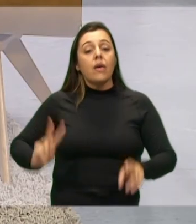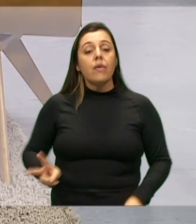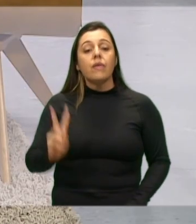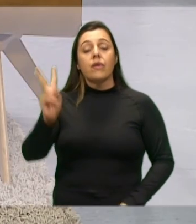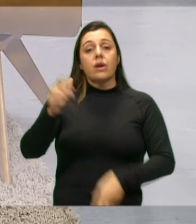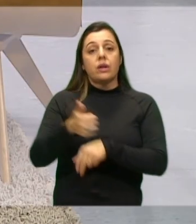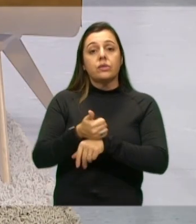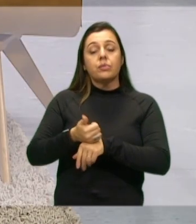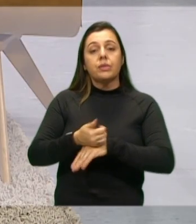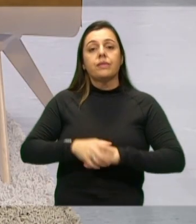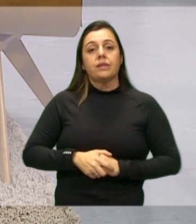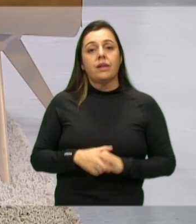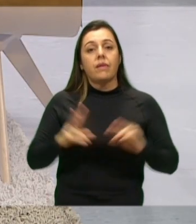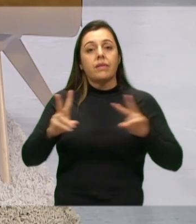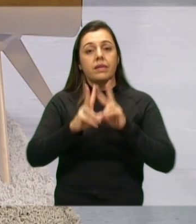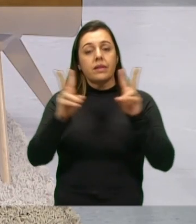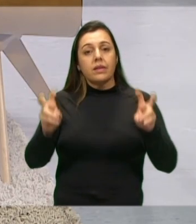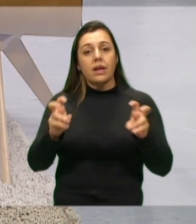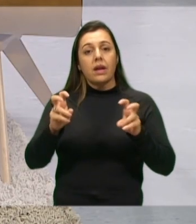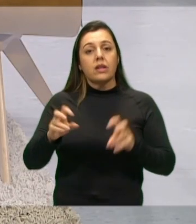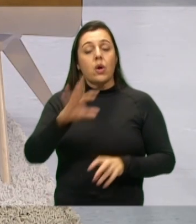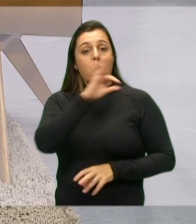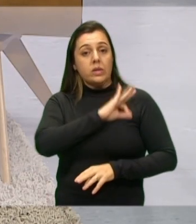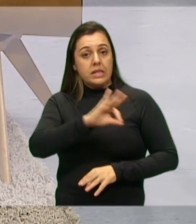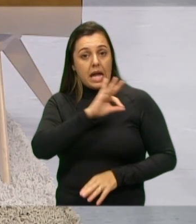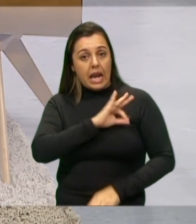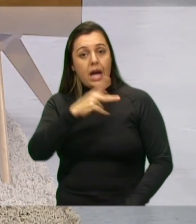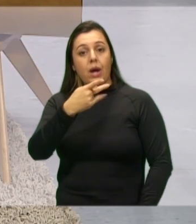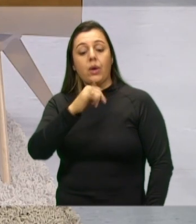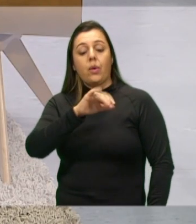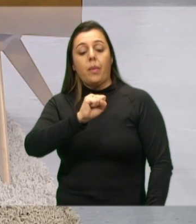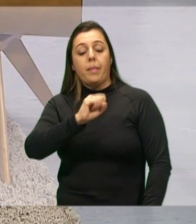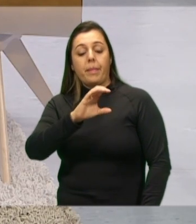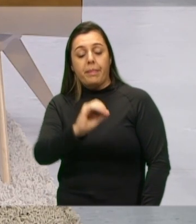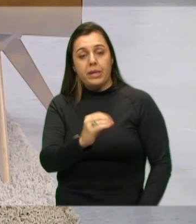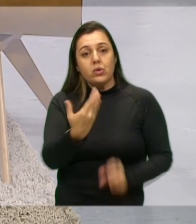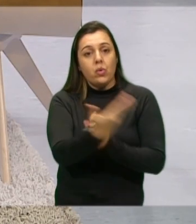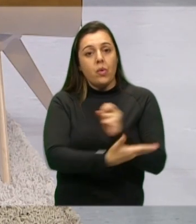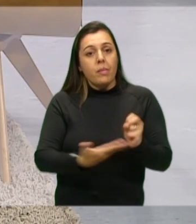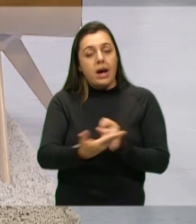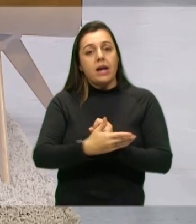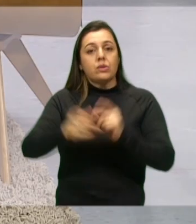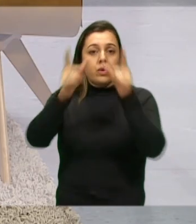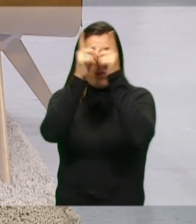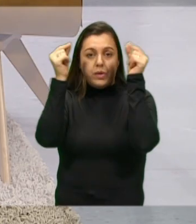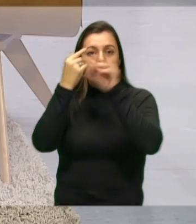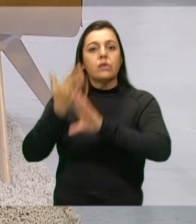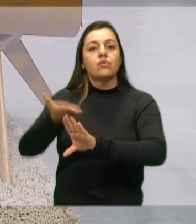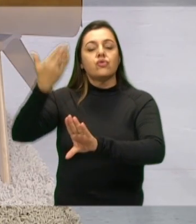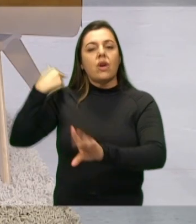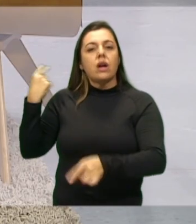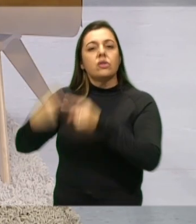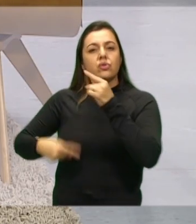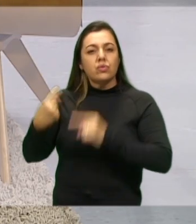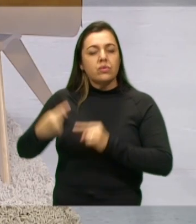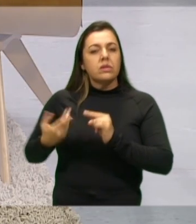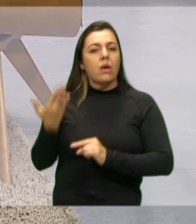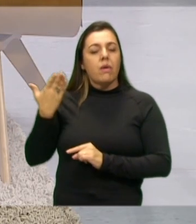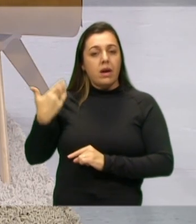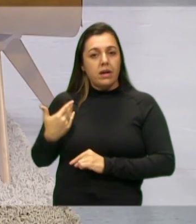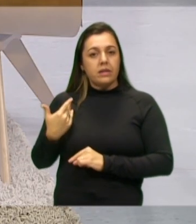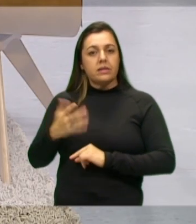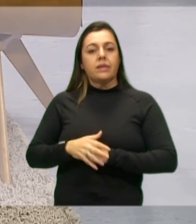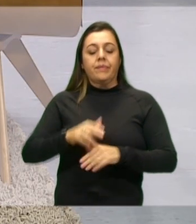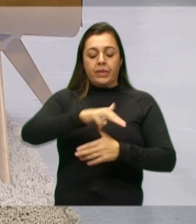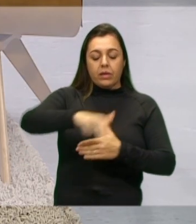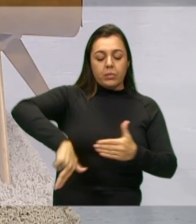valorização de profissionais diz respeito ao piso de enfermagem, que você já traz desde do último governo aqui na tribuna e também por